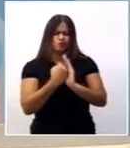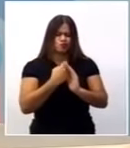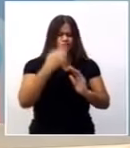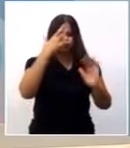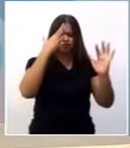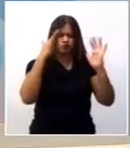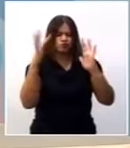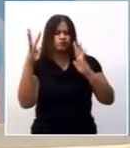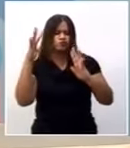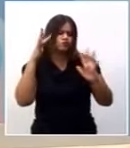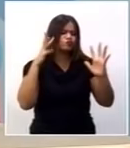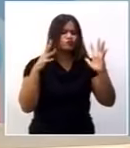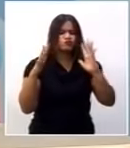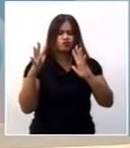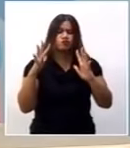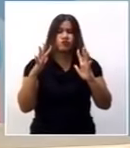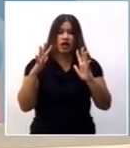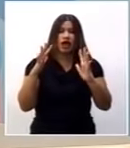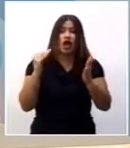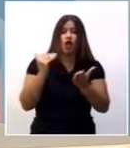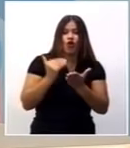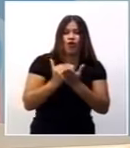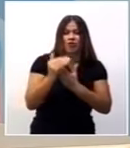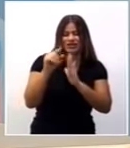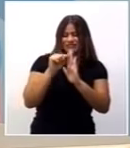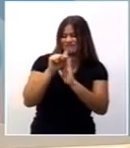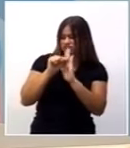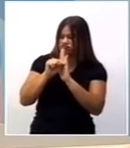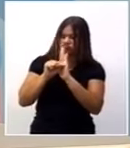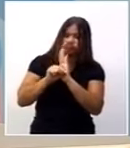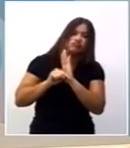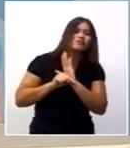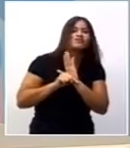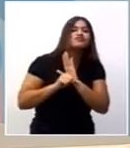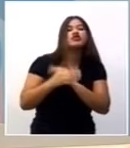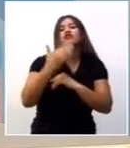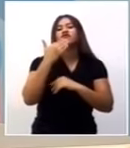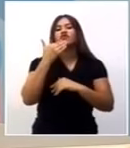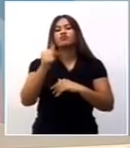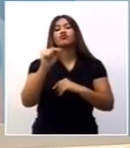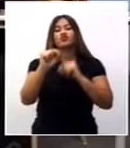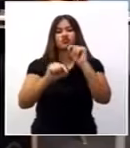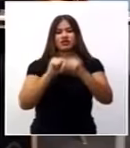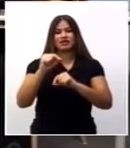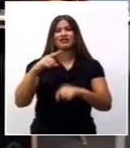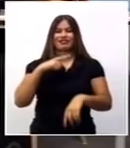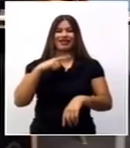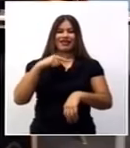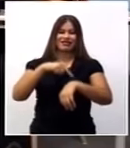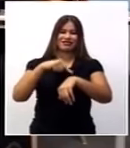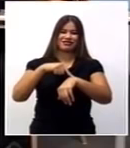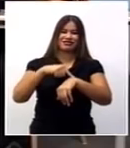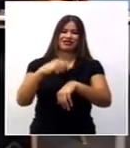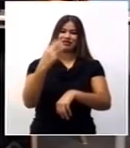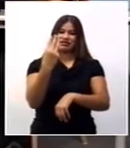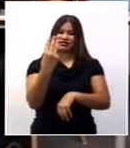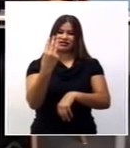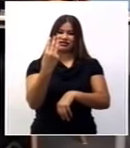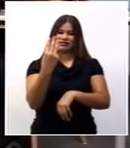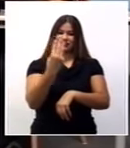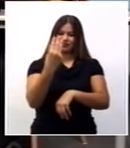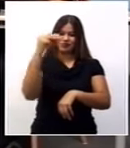fonte histórica, para você começar uma investigação. O que eu vou pedir para vocês? Em 3 minutinhos, vocês acessarem o